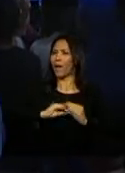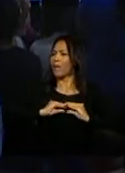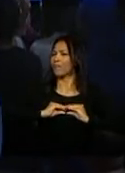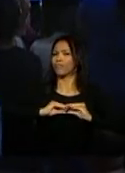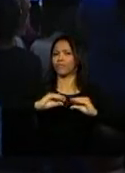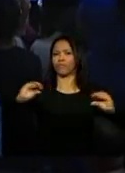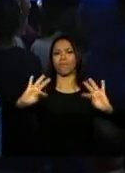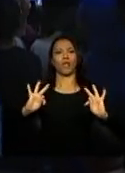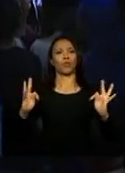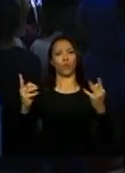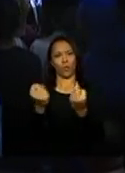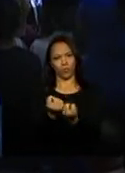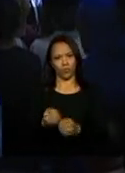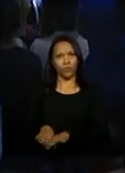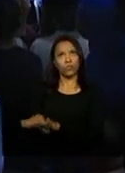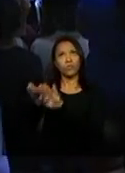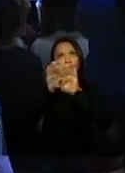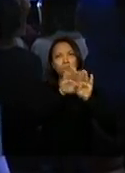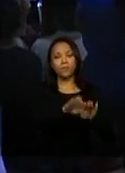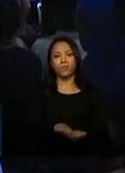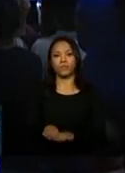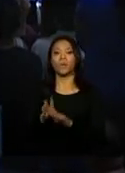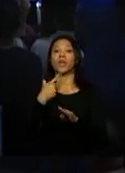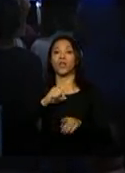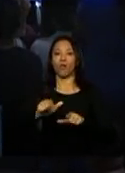e todas, organizações de catadores.